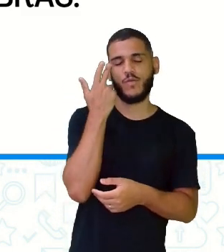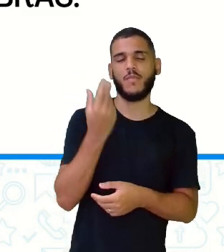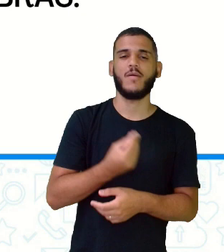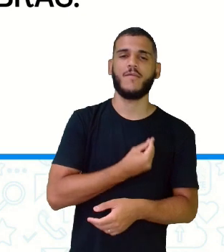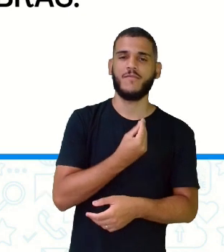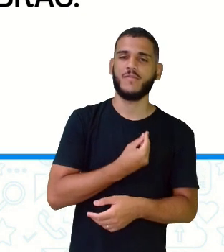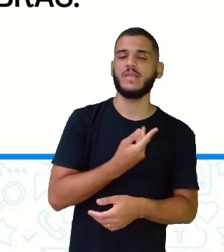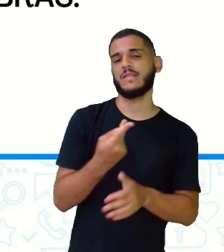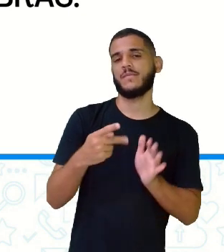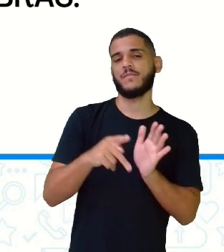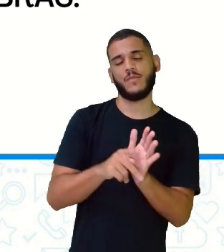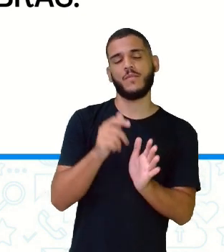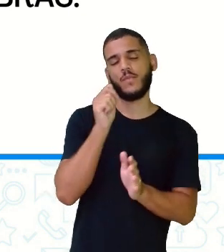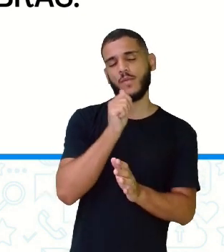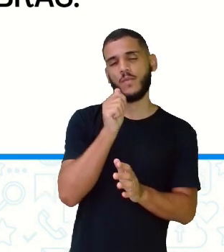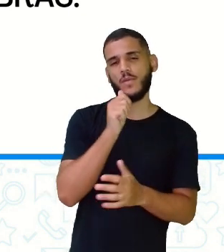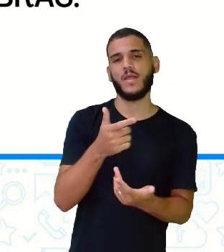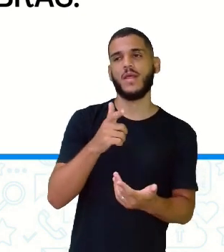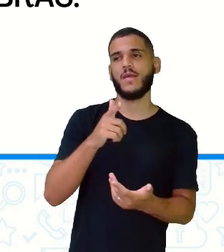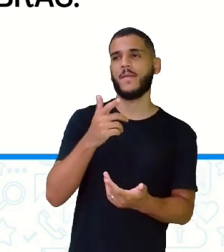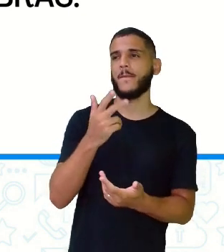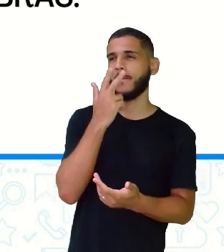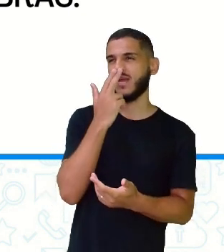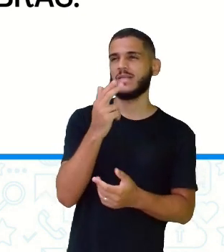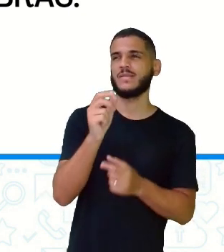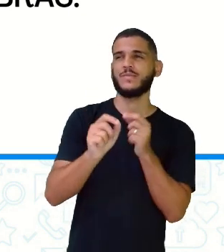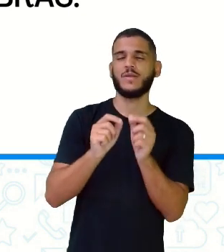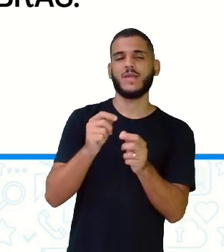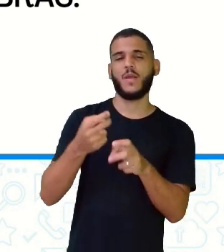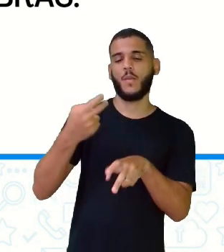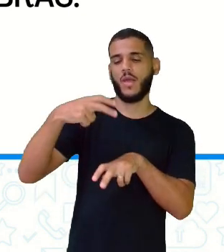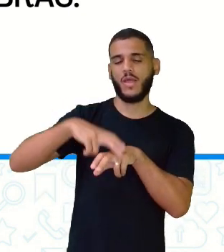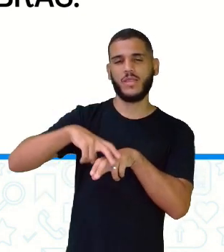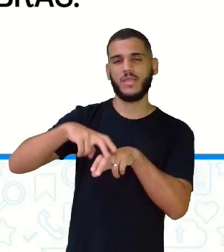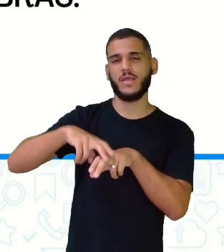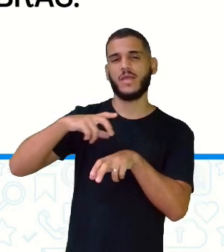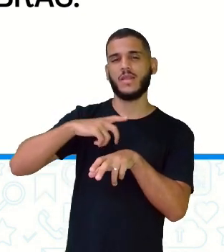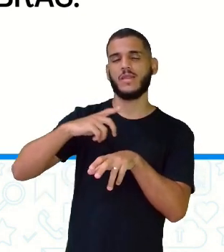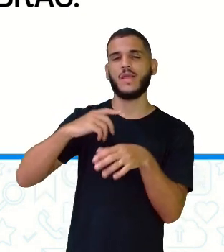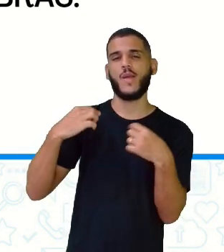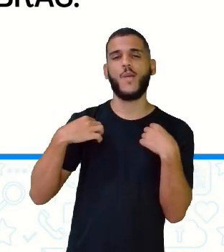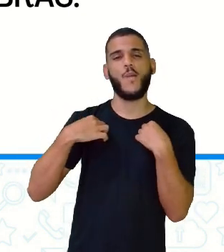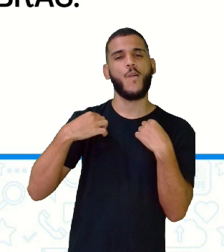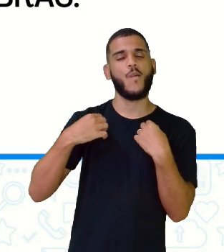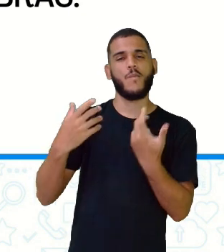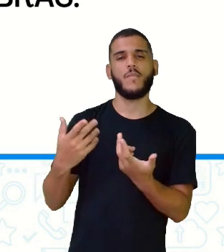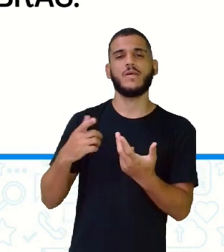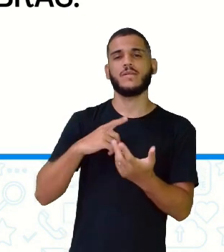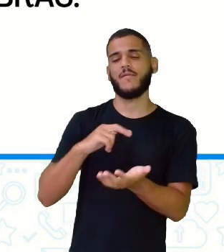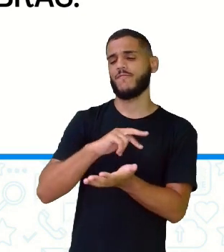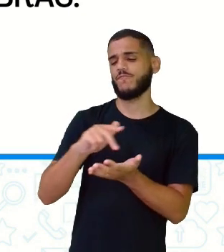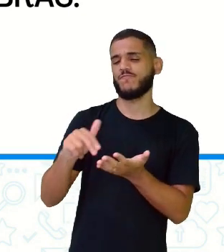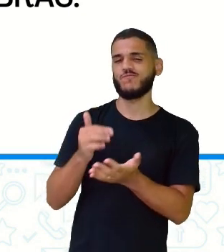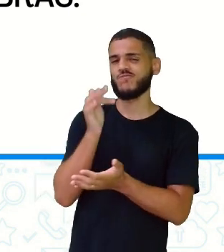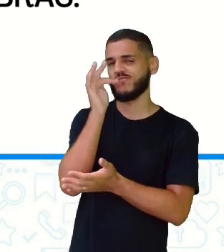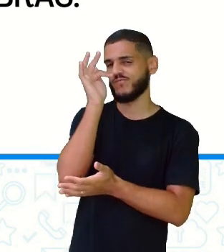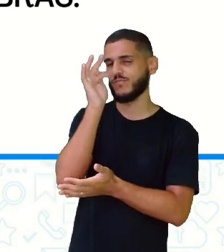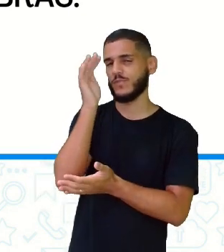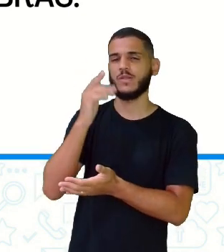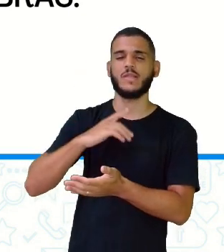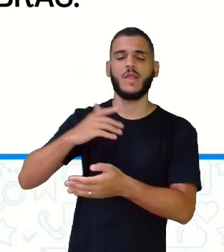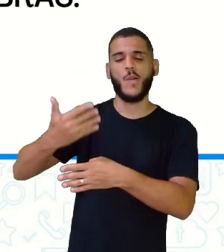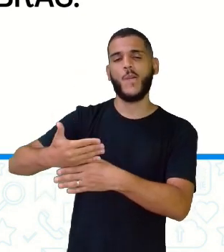quê? Uma cadeira, tem alguma coisa pendurada, alguma roupa, elementos, muitas flores, a